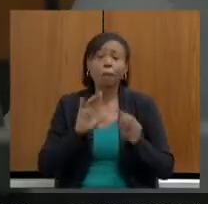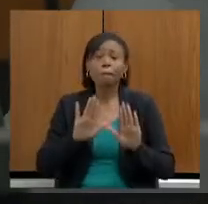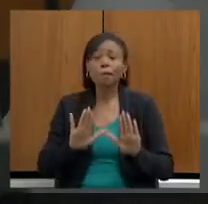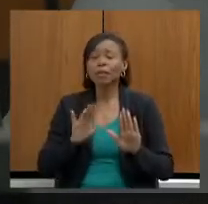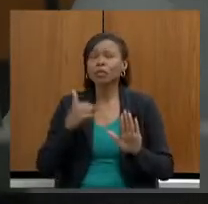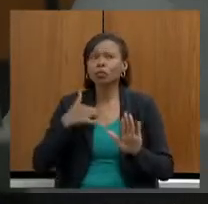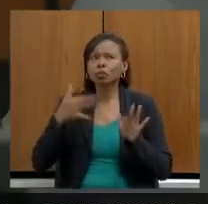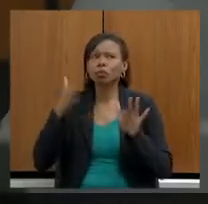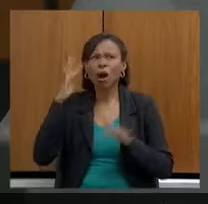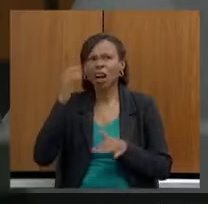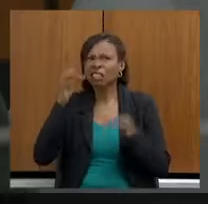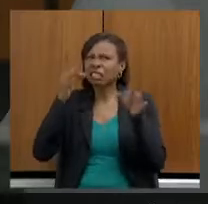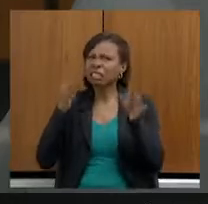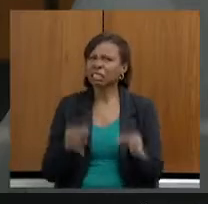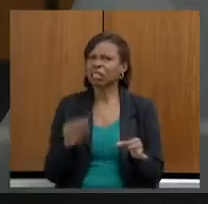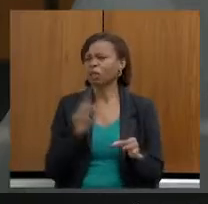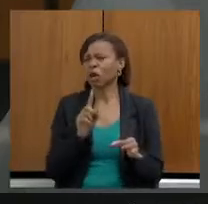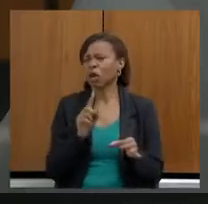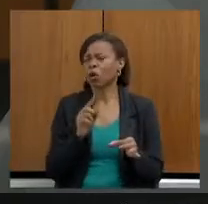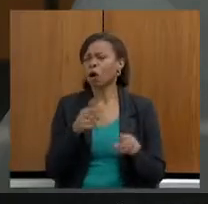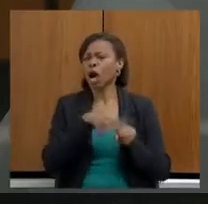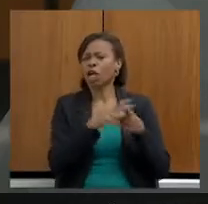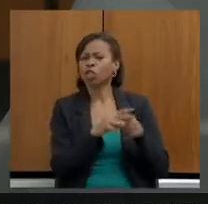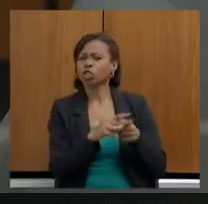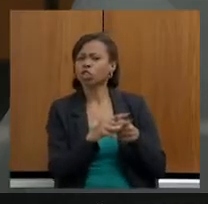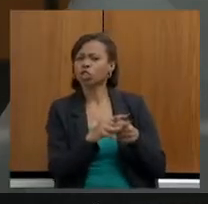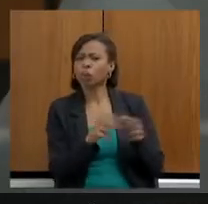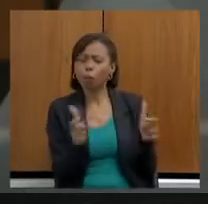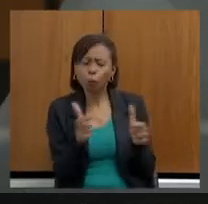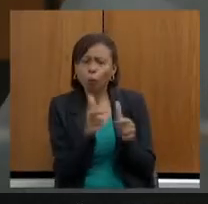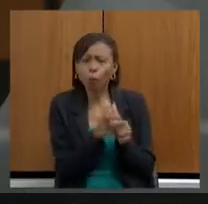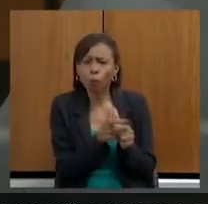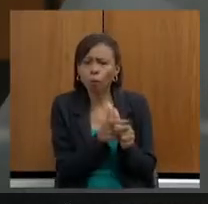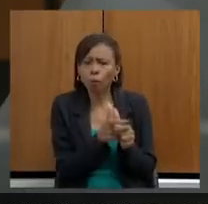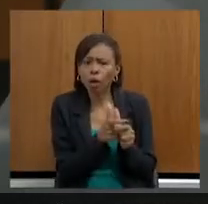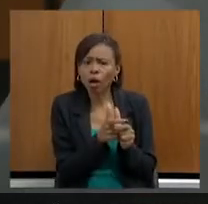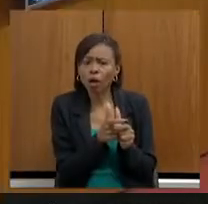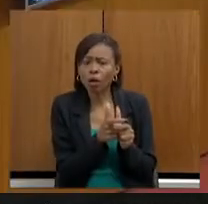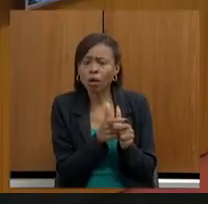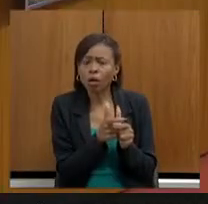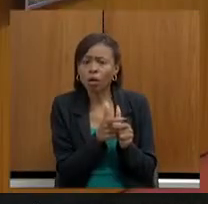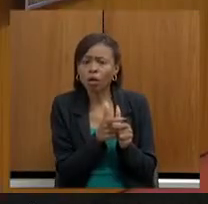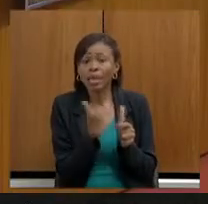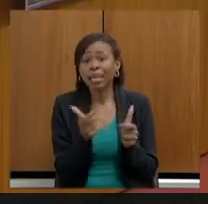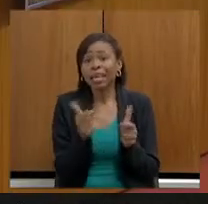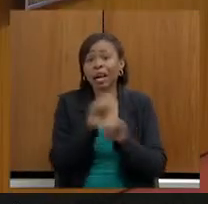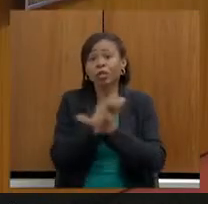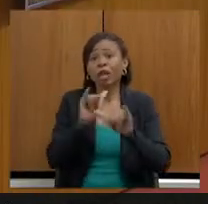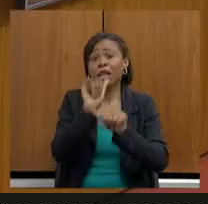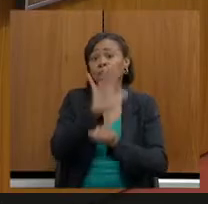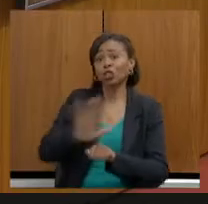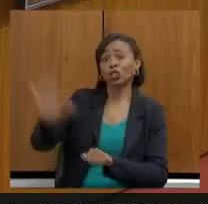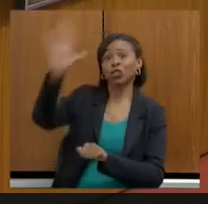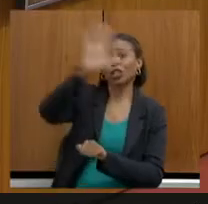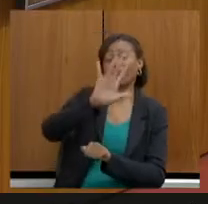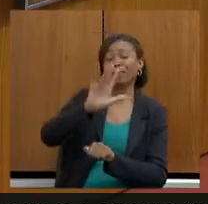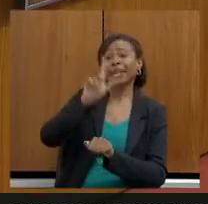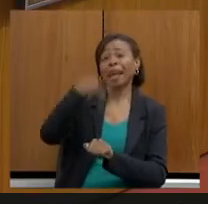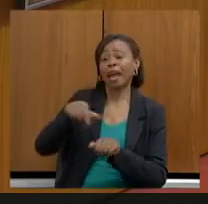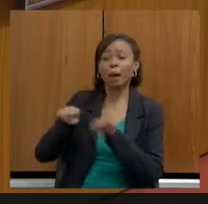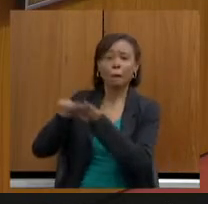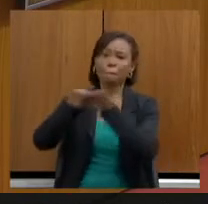acho justo a gente promover o reajuste uma parcela muito pequena né e anunciar nacionalmente como se fosse para todos